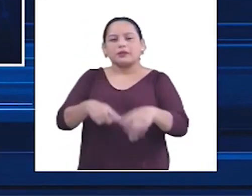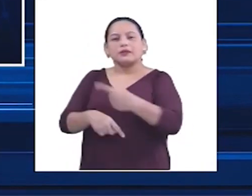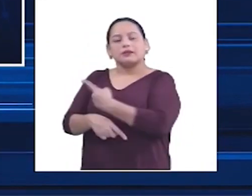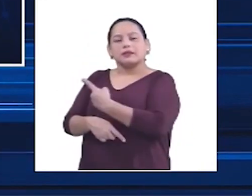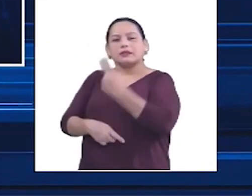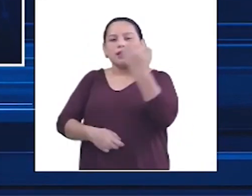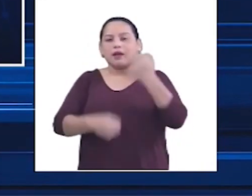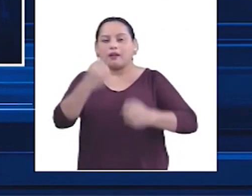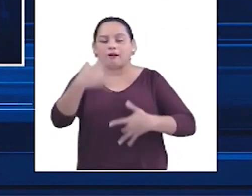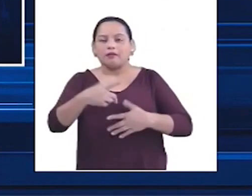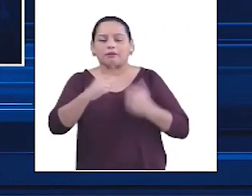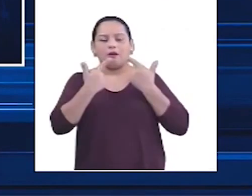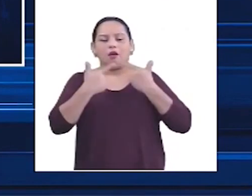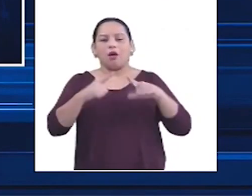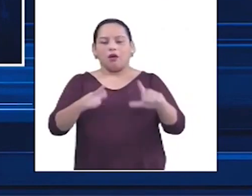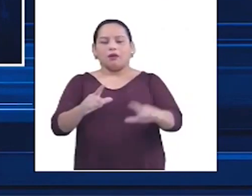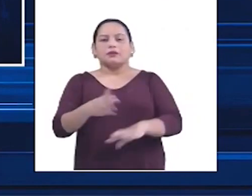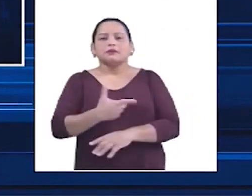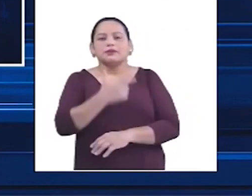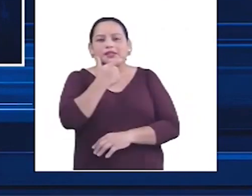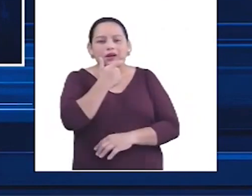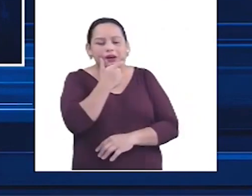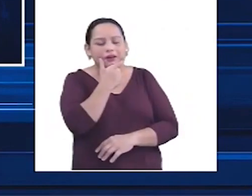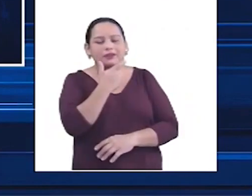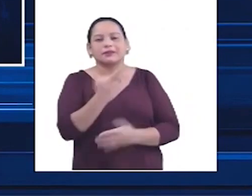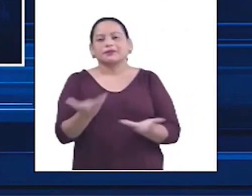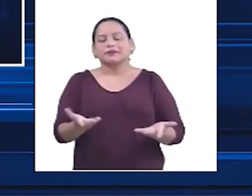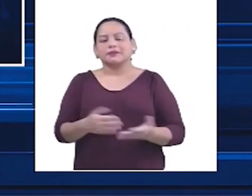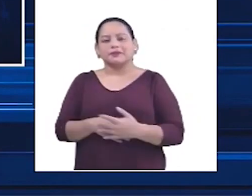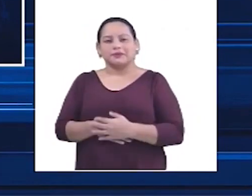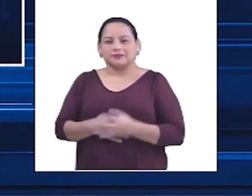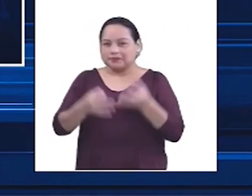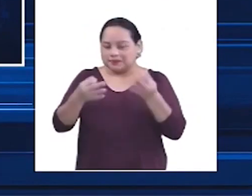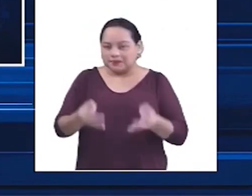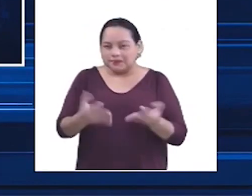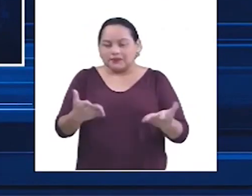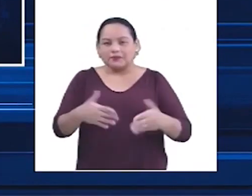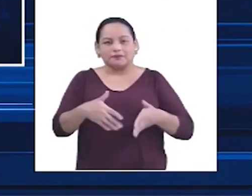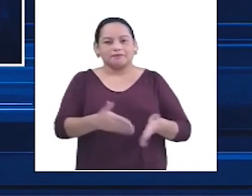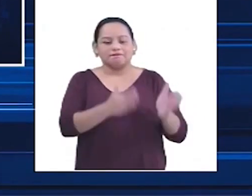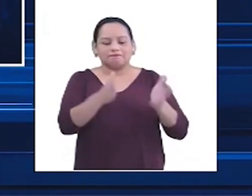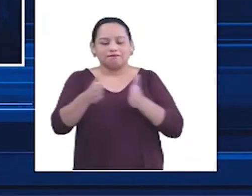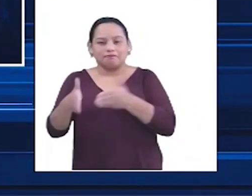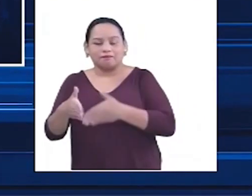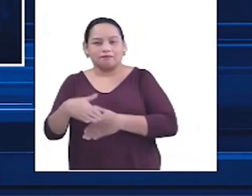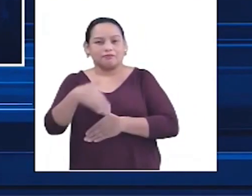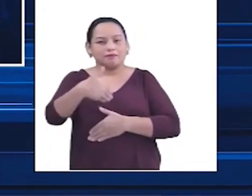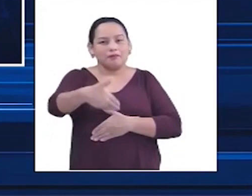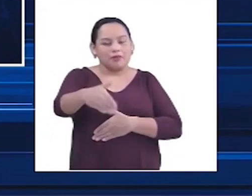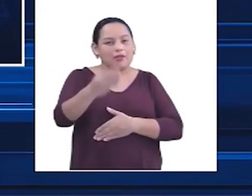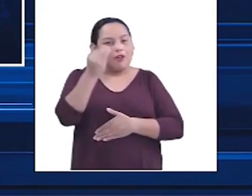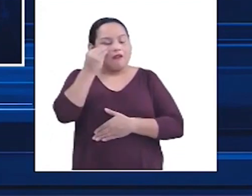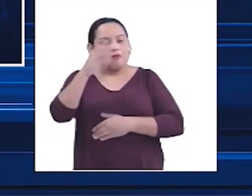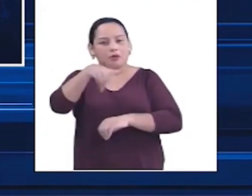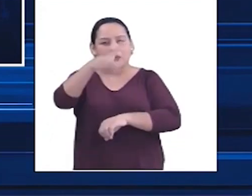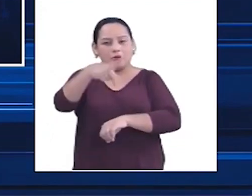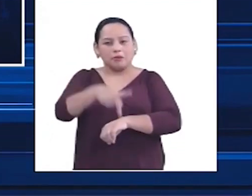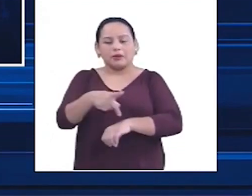que fala a língua inglesa e é o nosso vizinho aí. Tá certo, gente? Na sequência, nós vamos ver um pouquinho mais sobre esse país. Olha